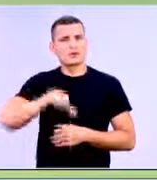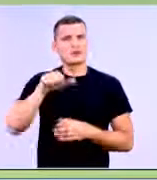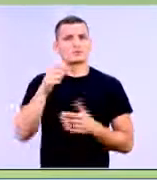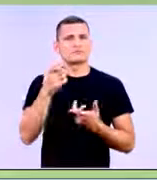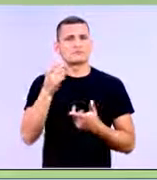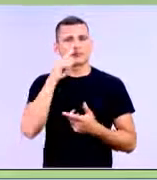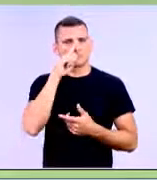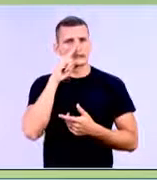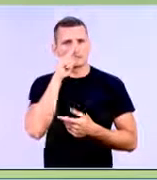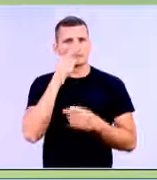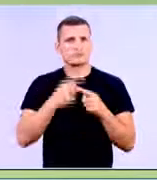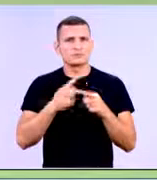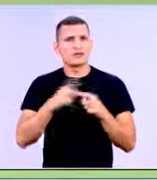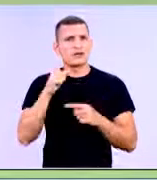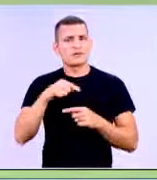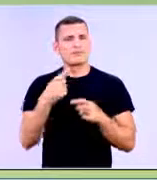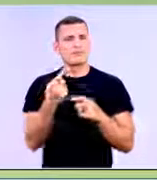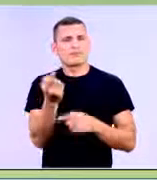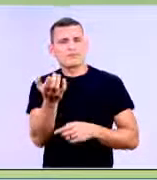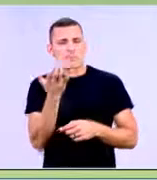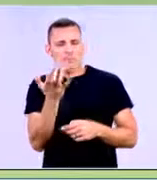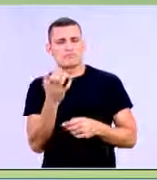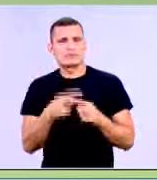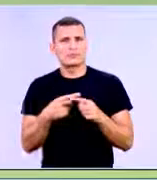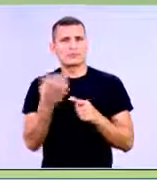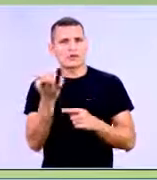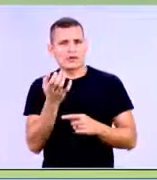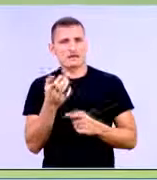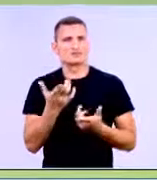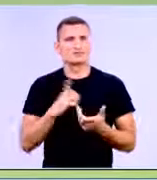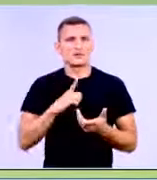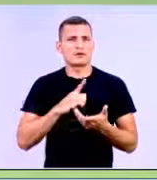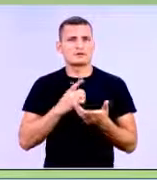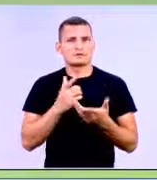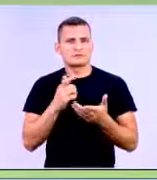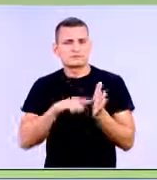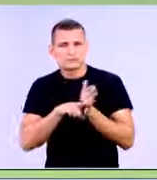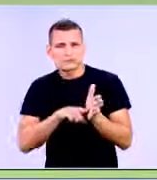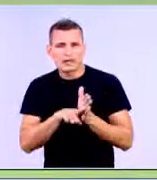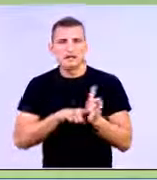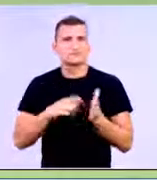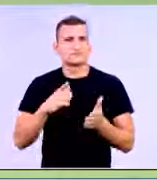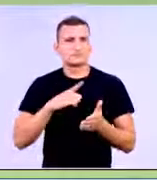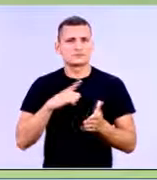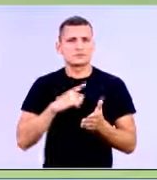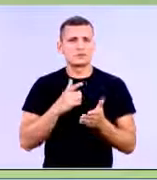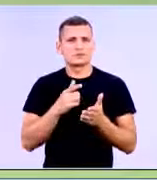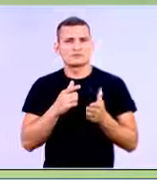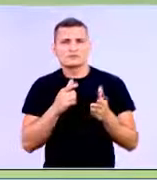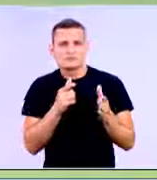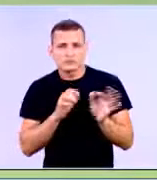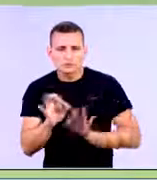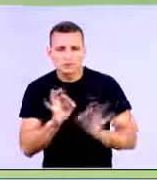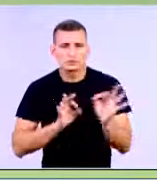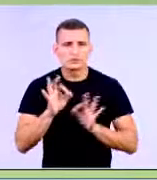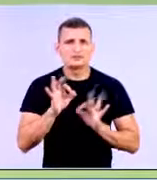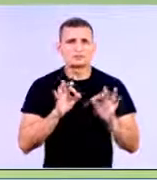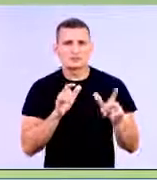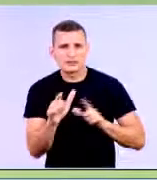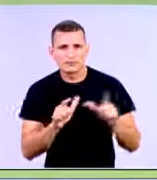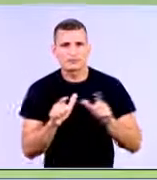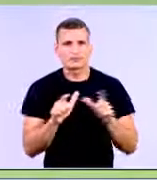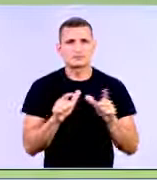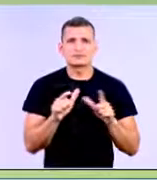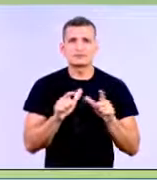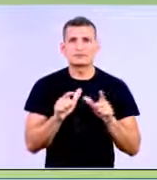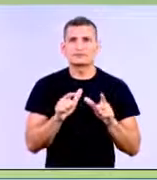são propositais, elas são calculadas, elas são investigadas, elas são trabalhadas, né?